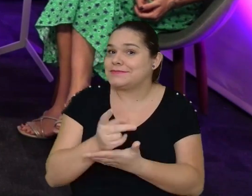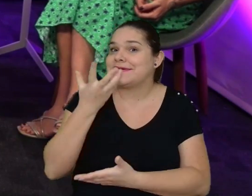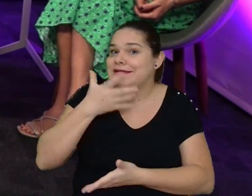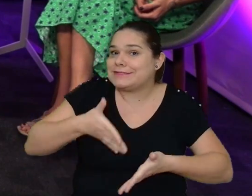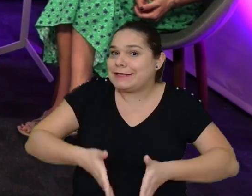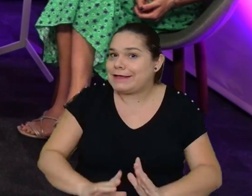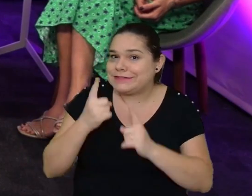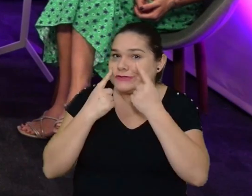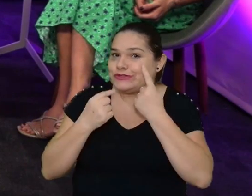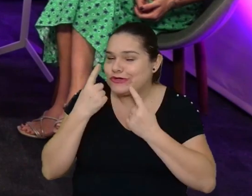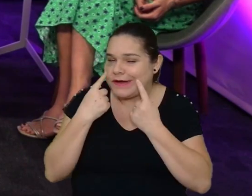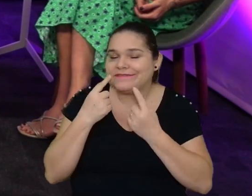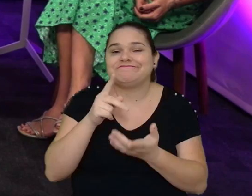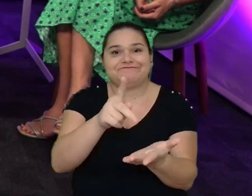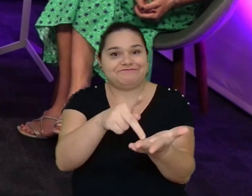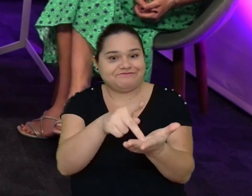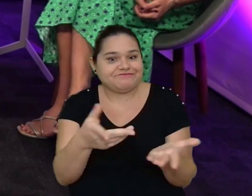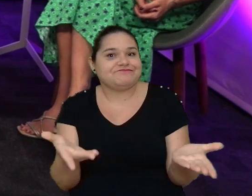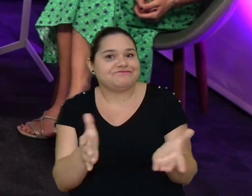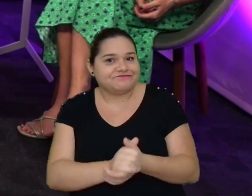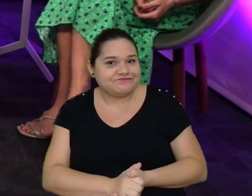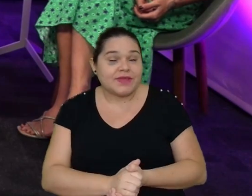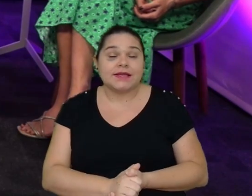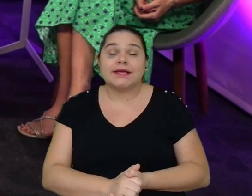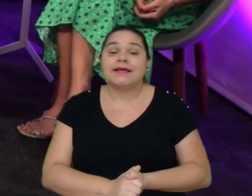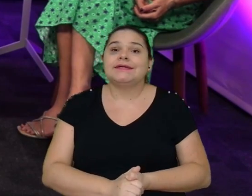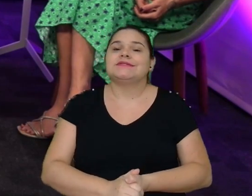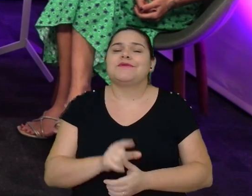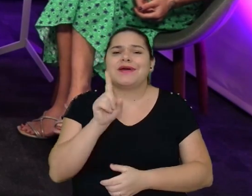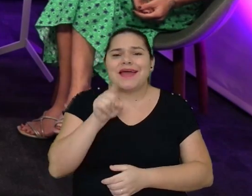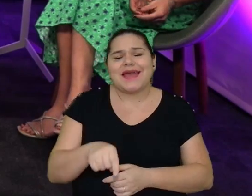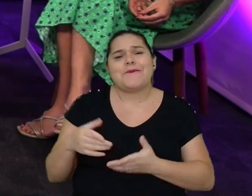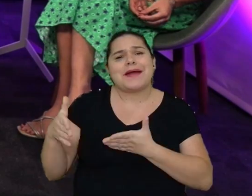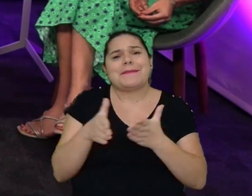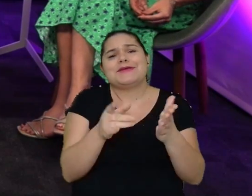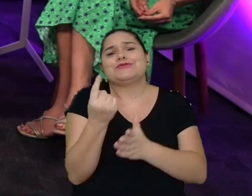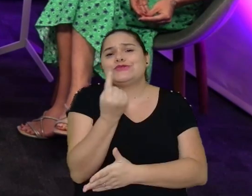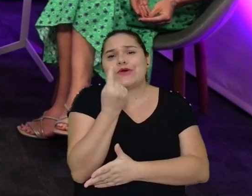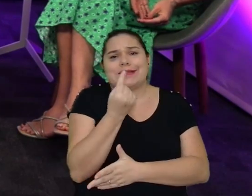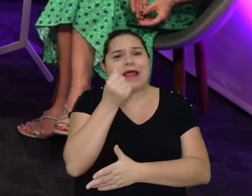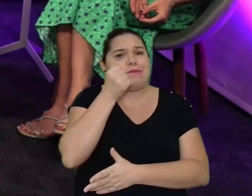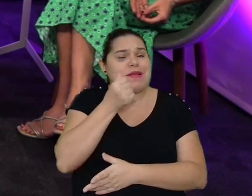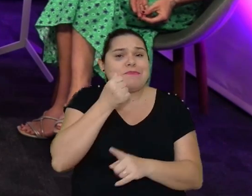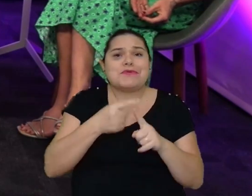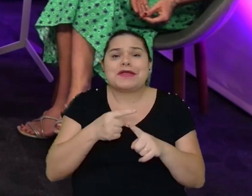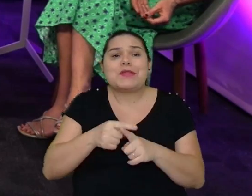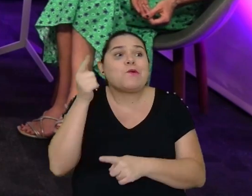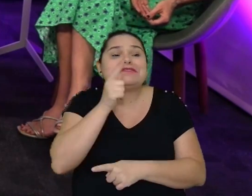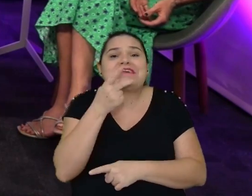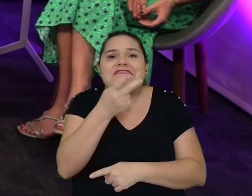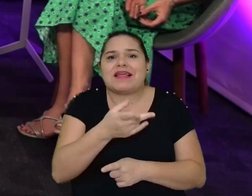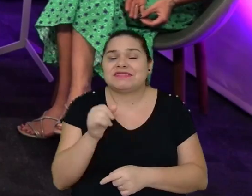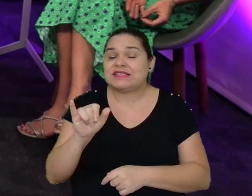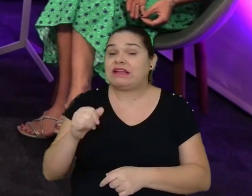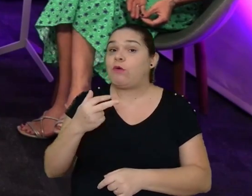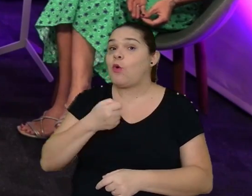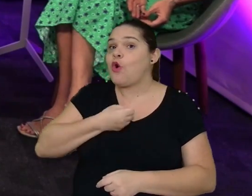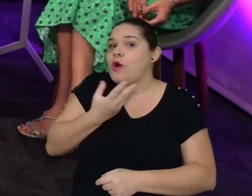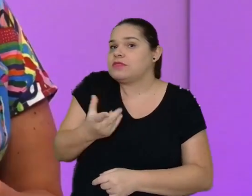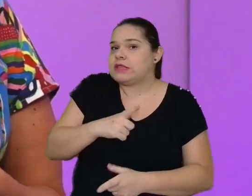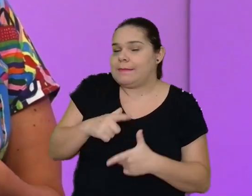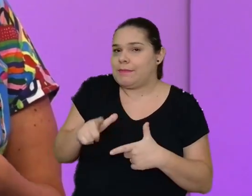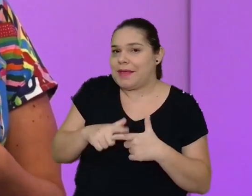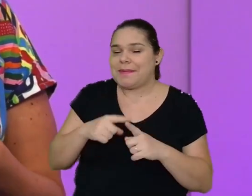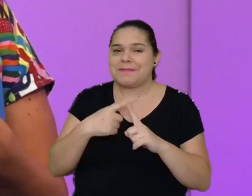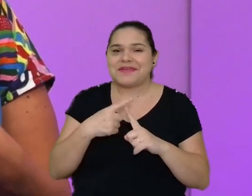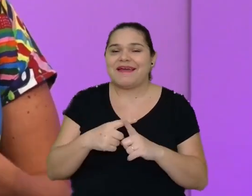muito solitária também, porque você não consegue falar sobre isso. Sim. Então você não fala que você tem um problema, por quê? Porque tem essa questão da